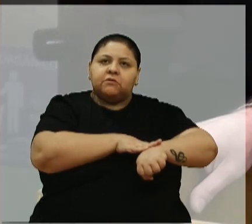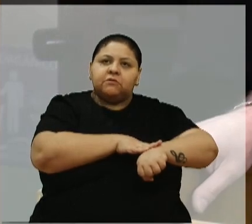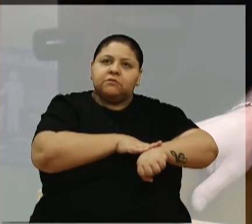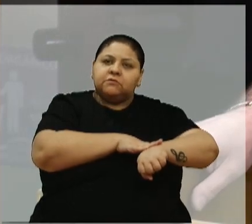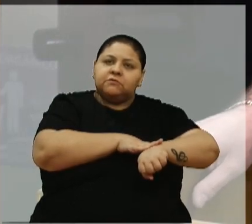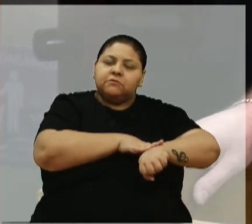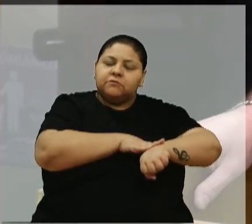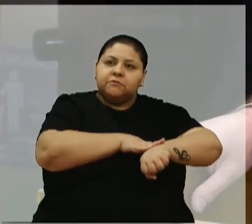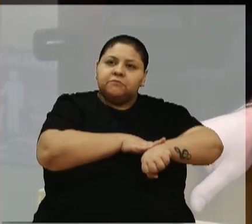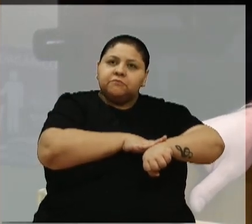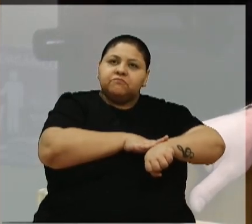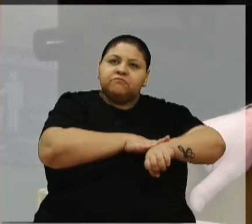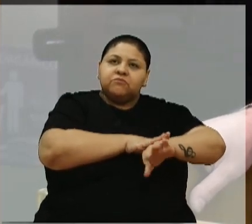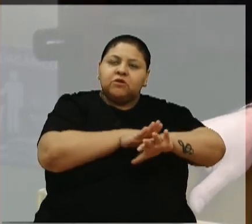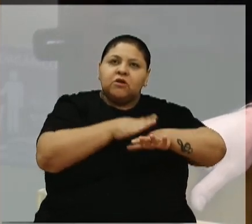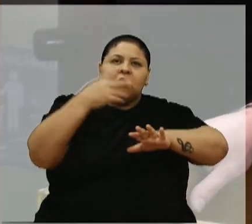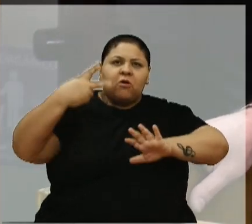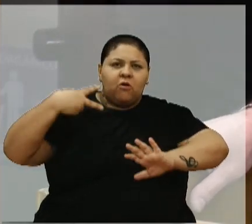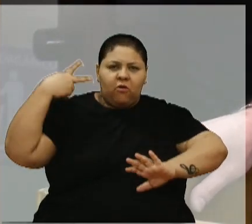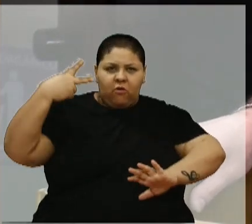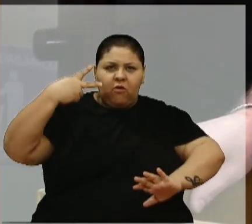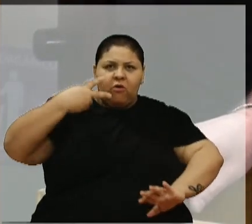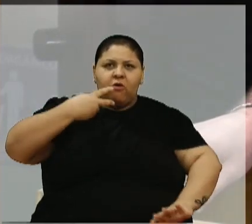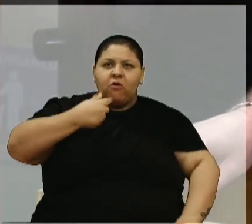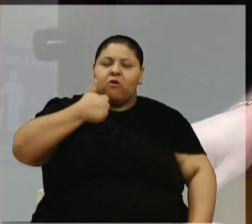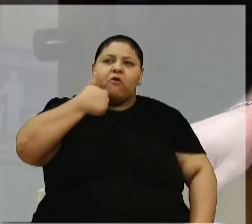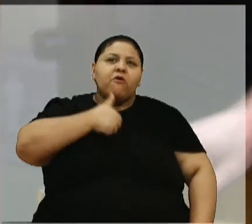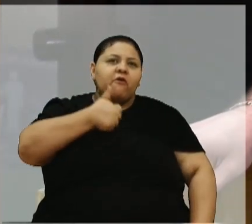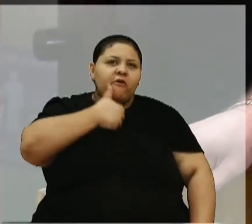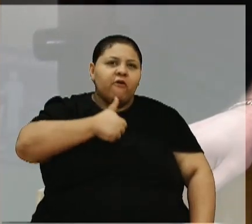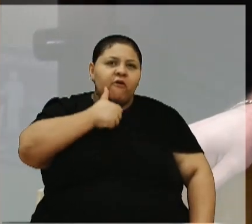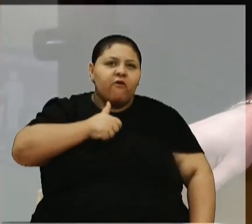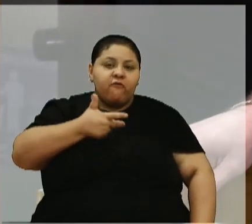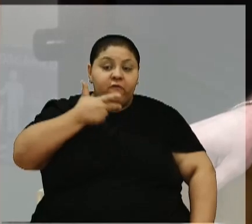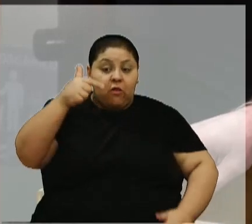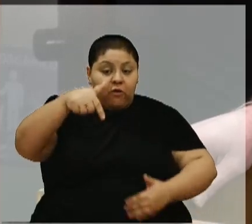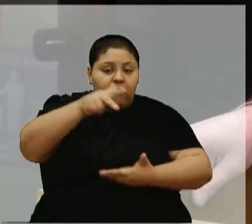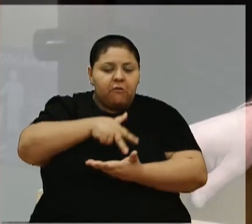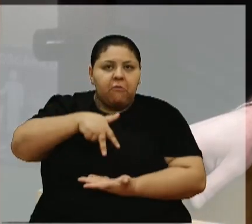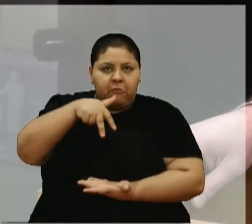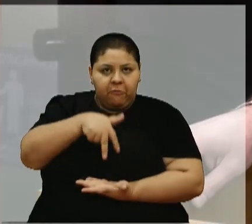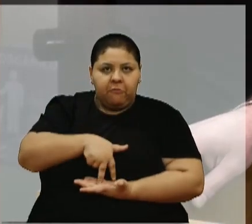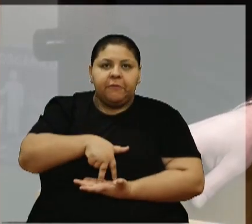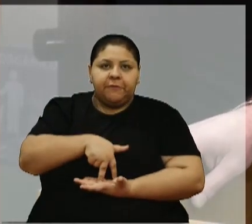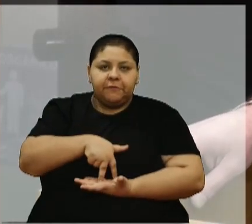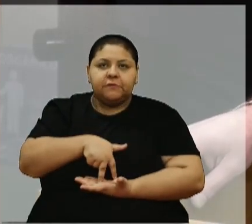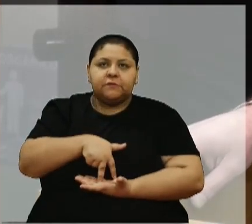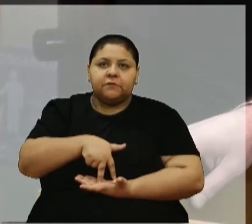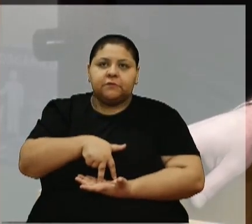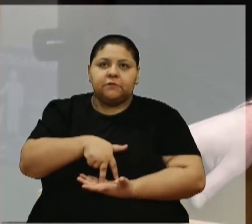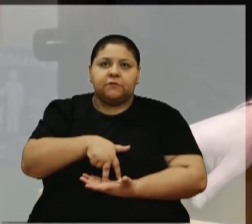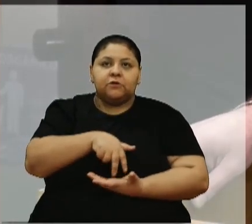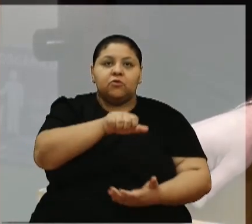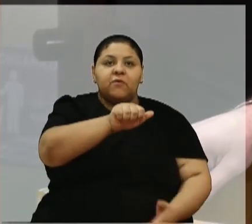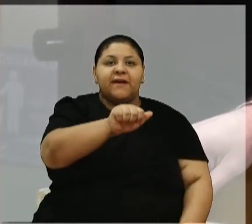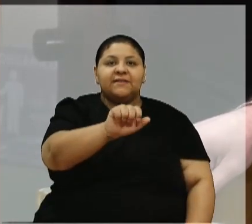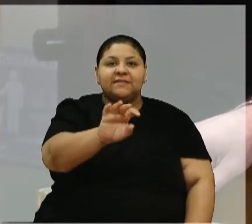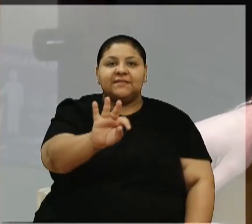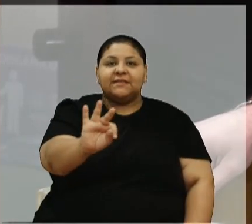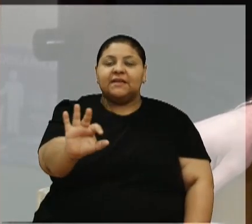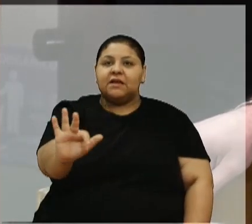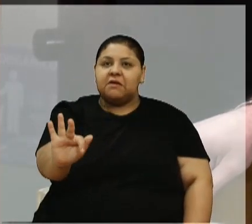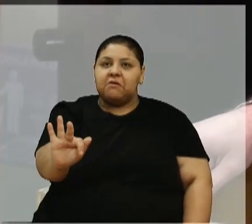que o então vereador Maurício Marcon veio nessa tribuna, falou do STF,